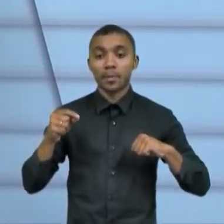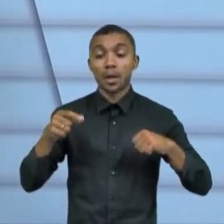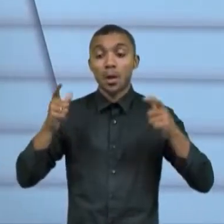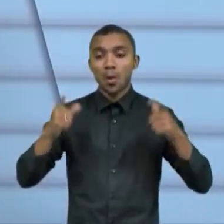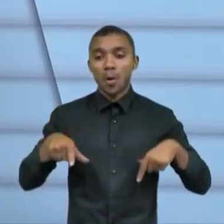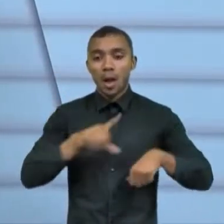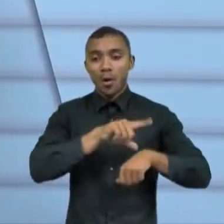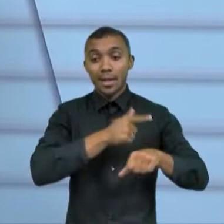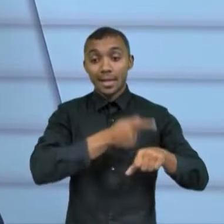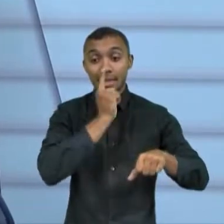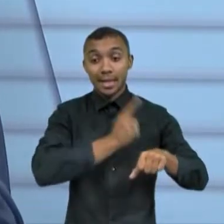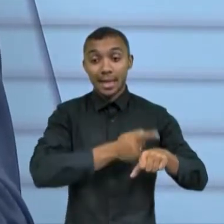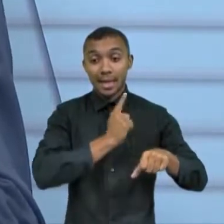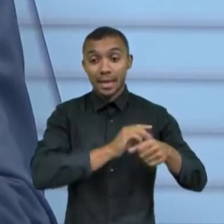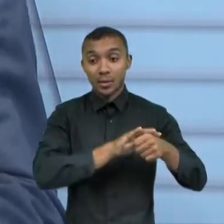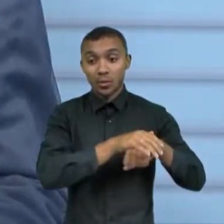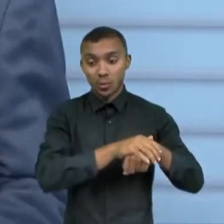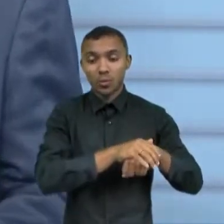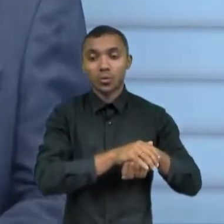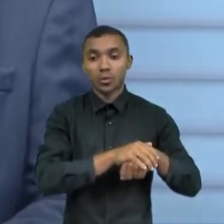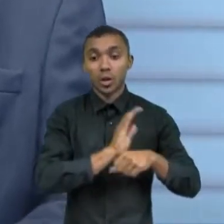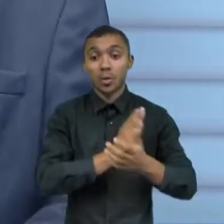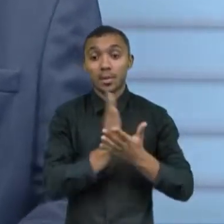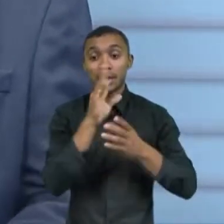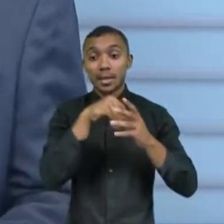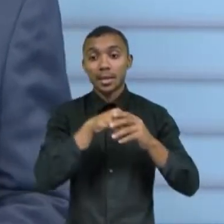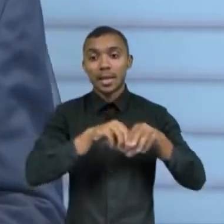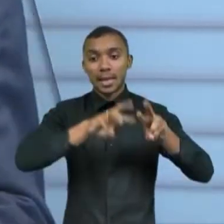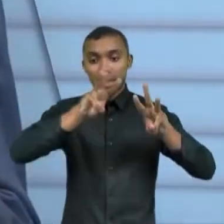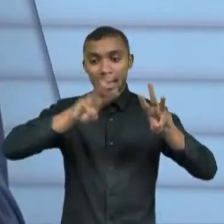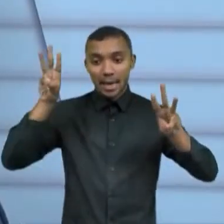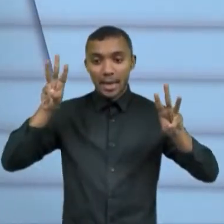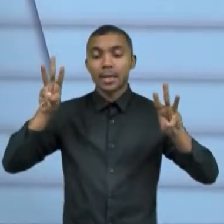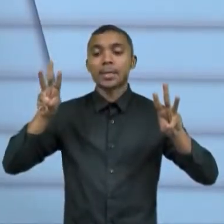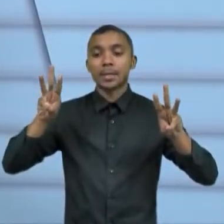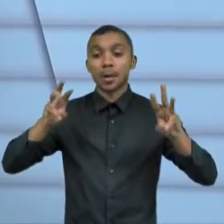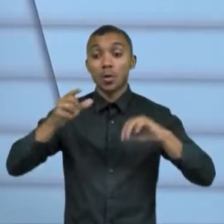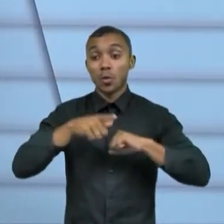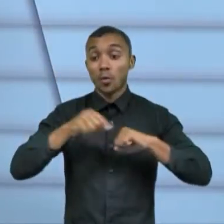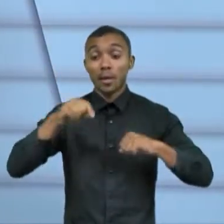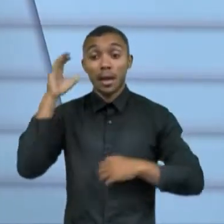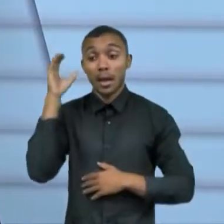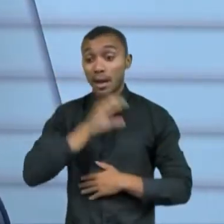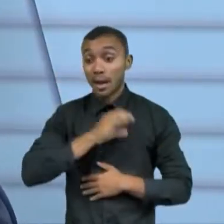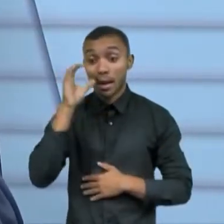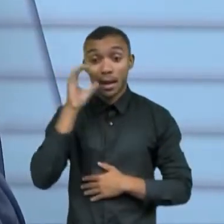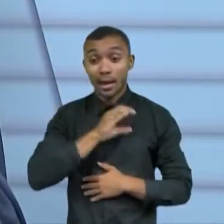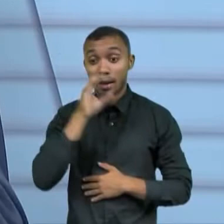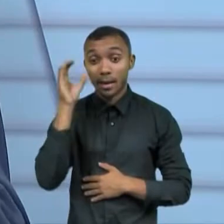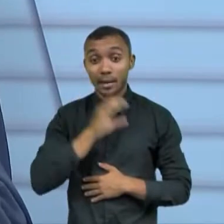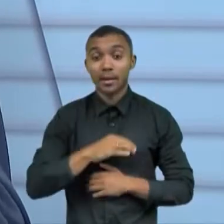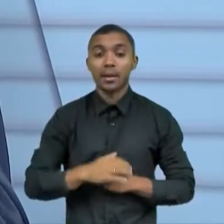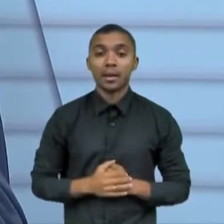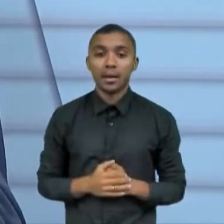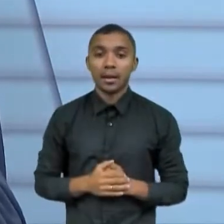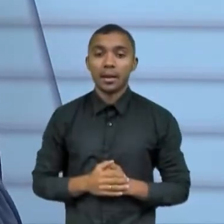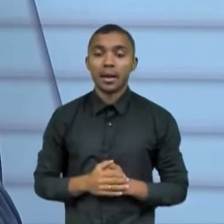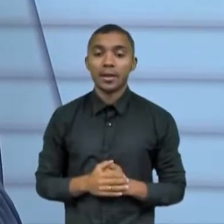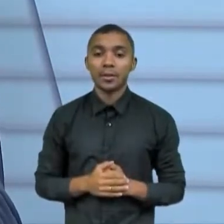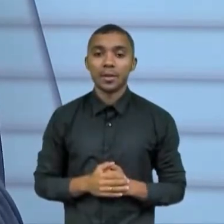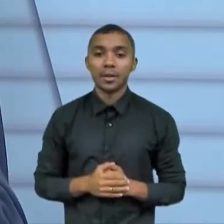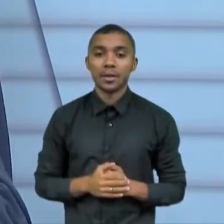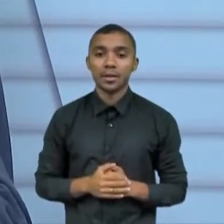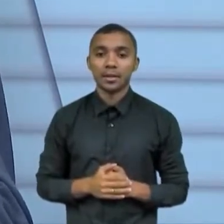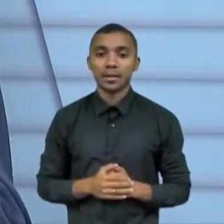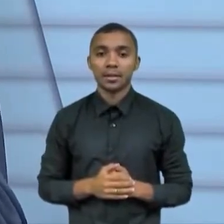7 da noite às 10 da noite, as inscrições no site da Unifor. Corram, porque são poucas vagas, e eu soube que já está no fim.